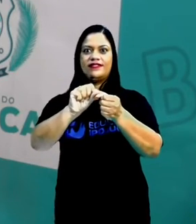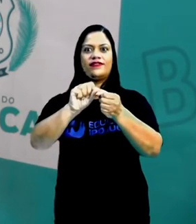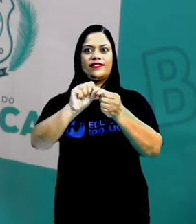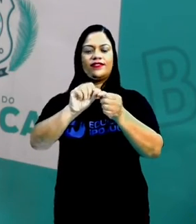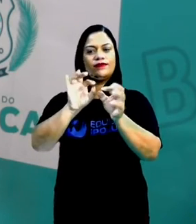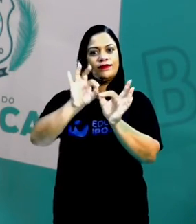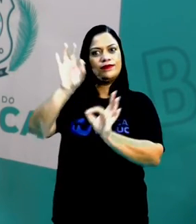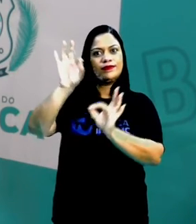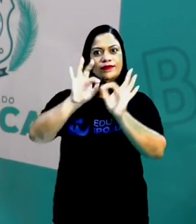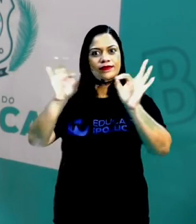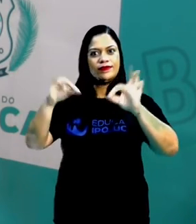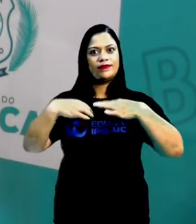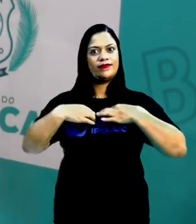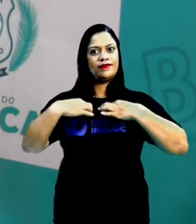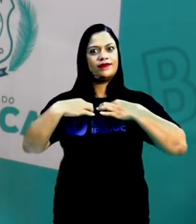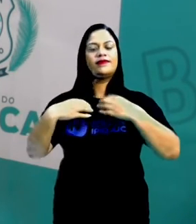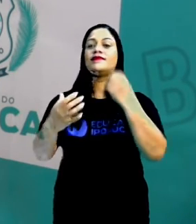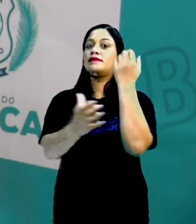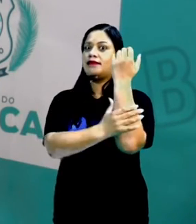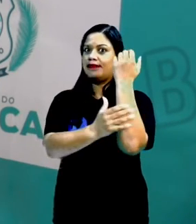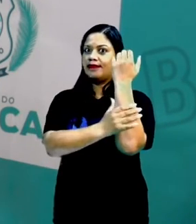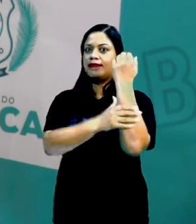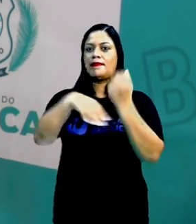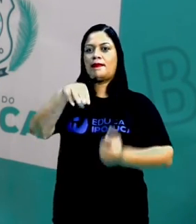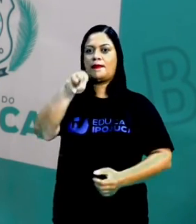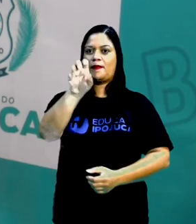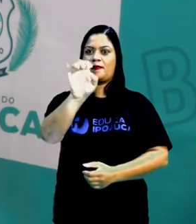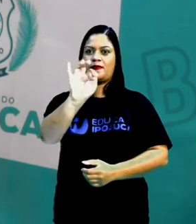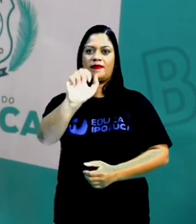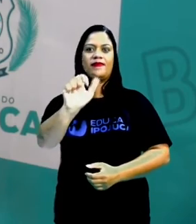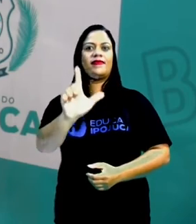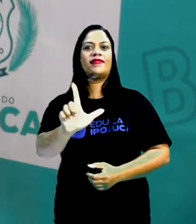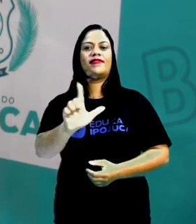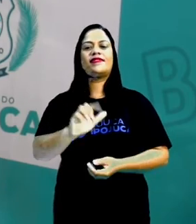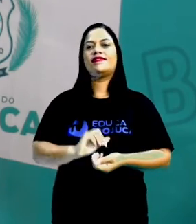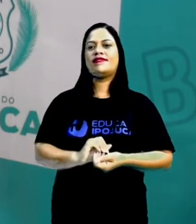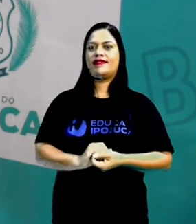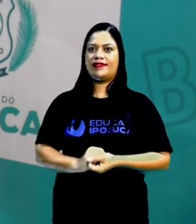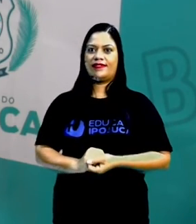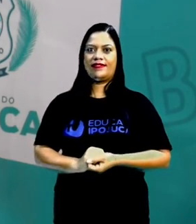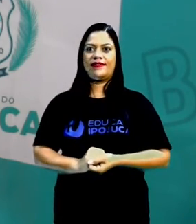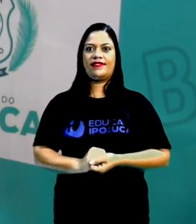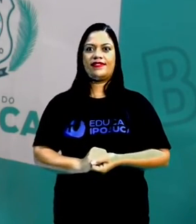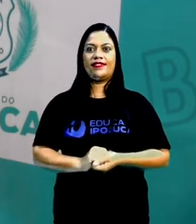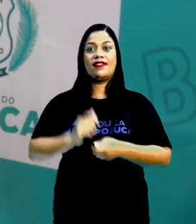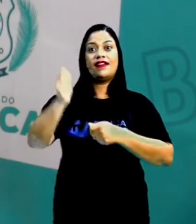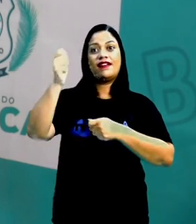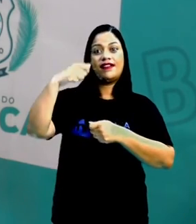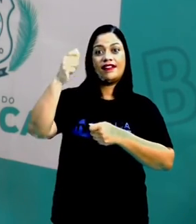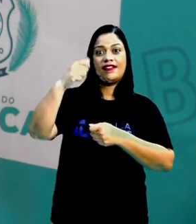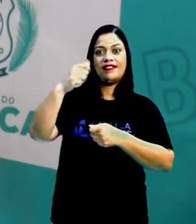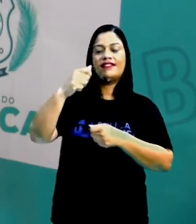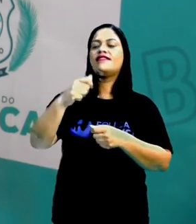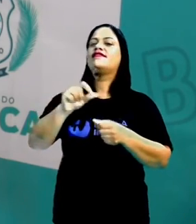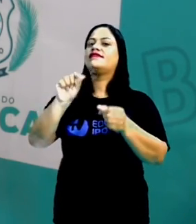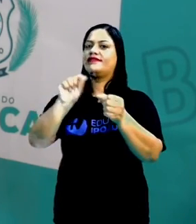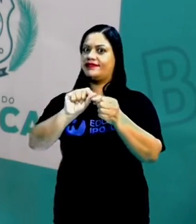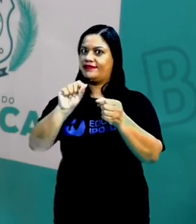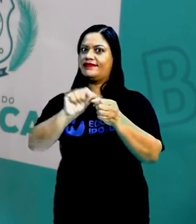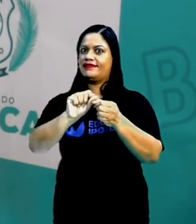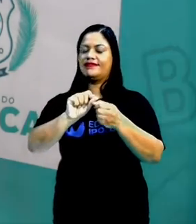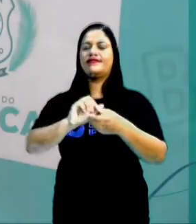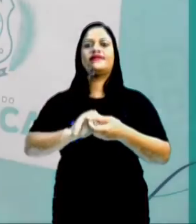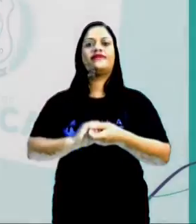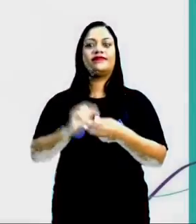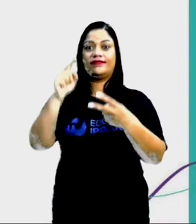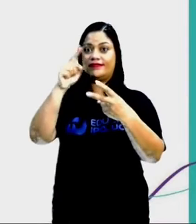tecido, madeira e metal. A pipa. A pipa, ela é feita